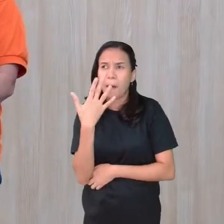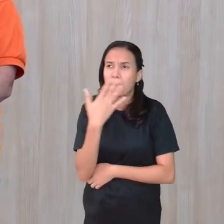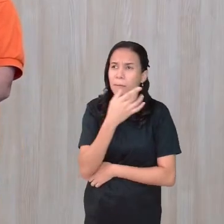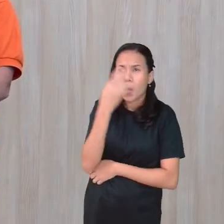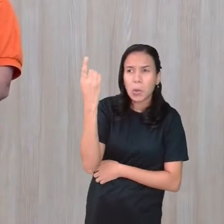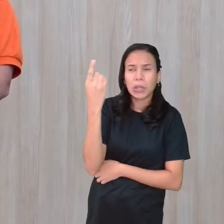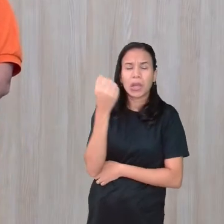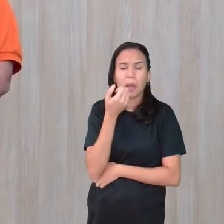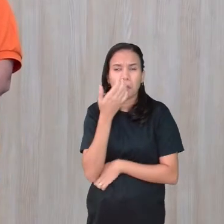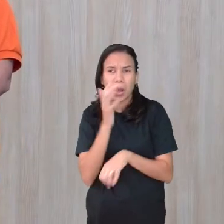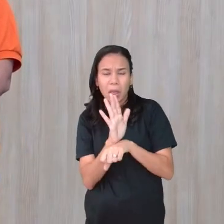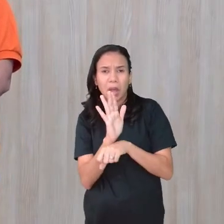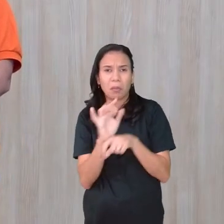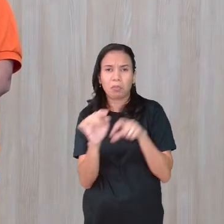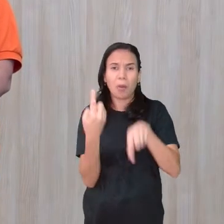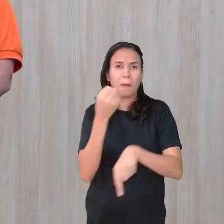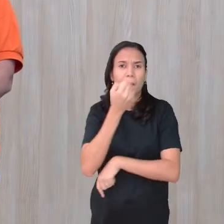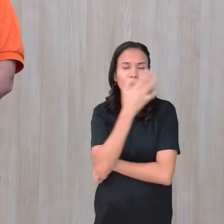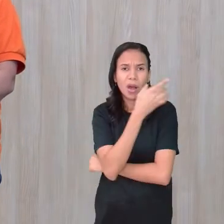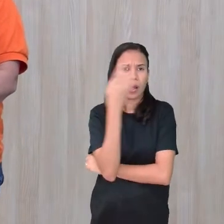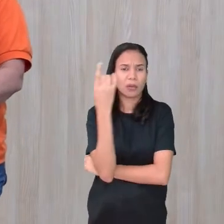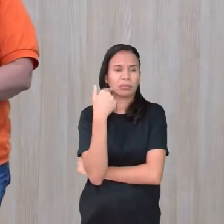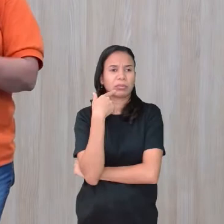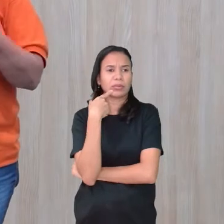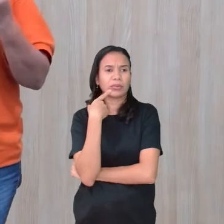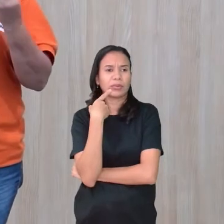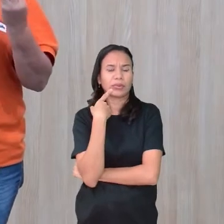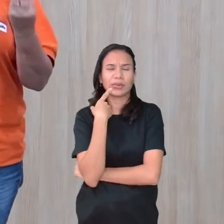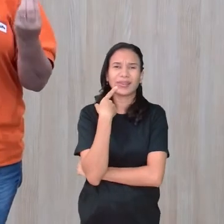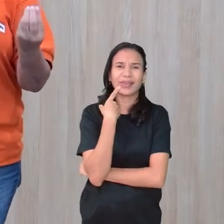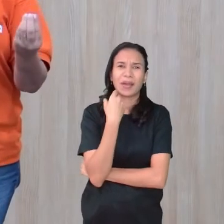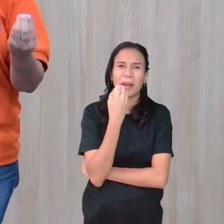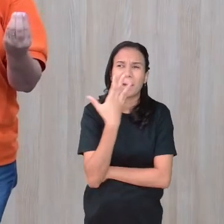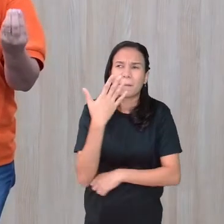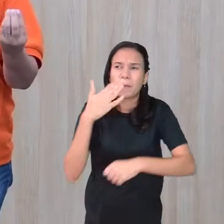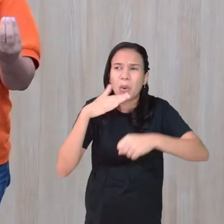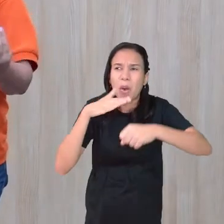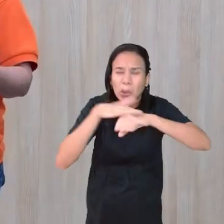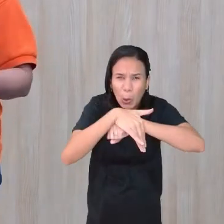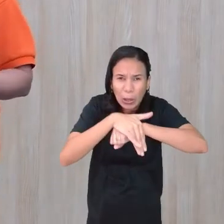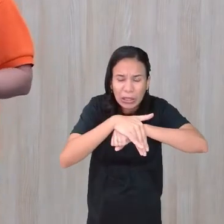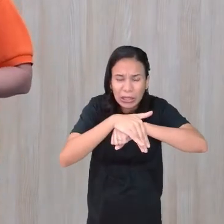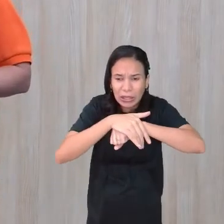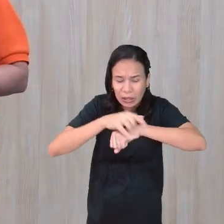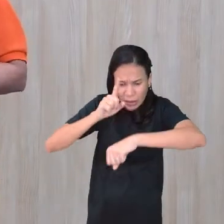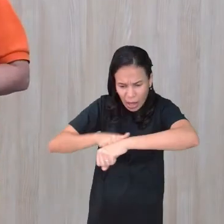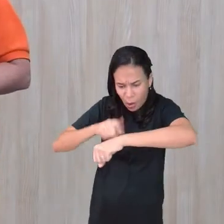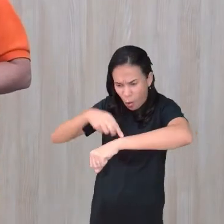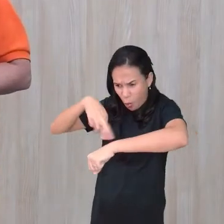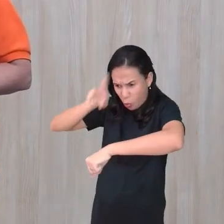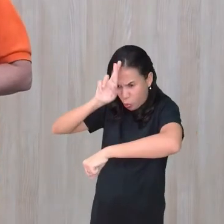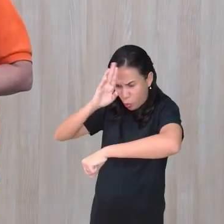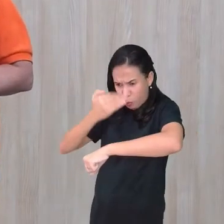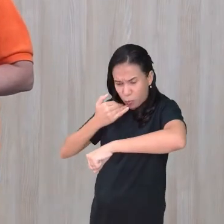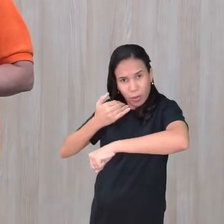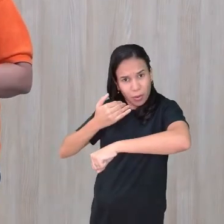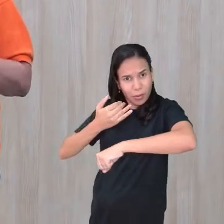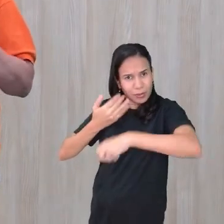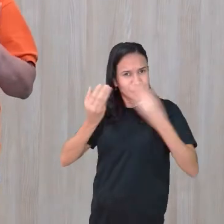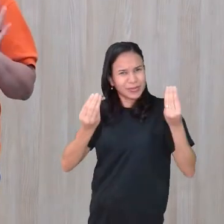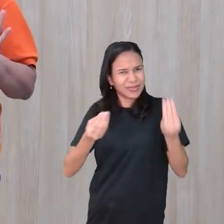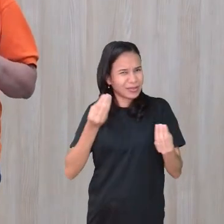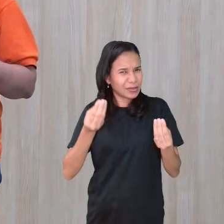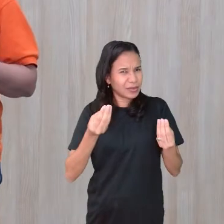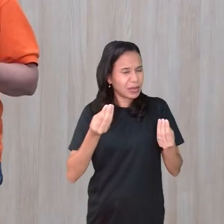boa tarde, não é boa noite. Então, vocês percebem que esse falar, não é, a língua padrão não